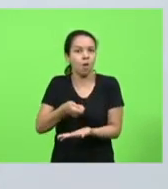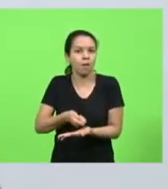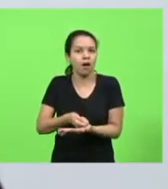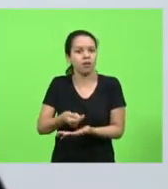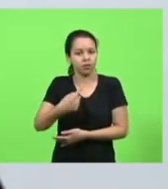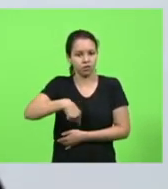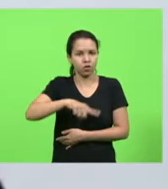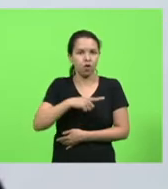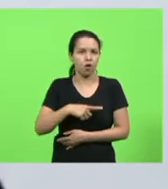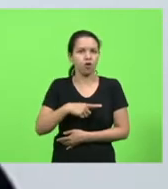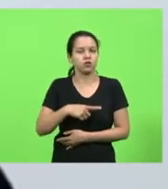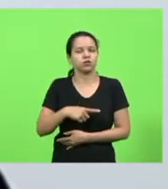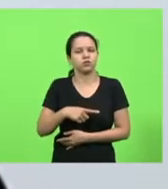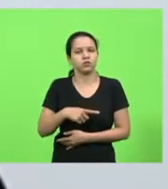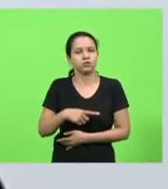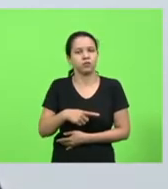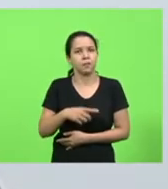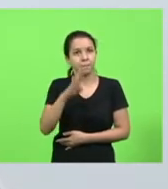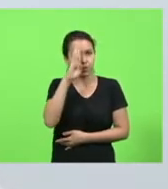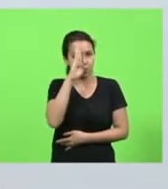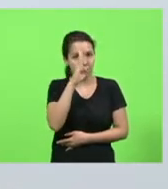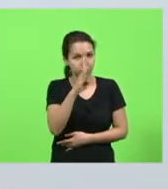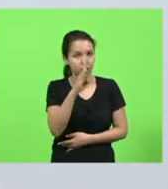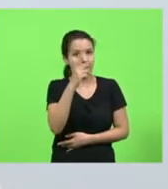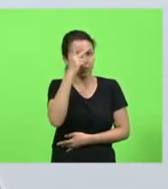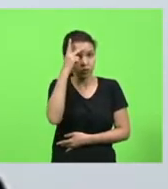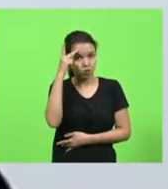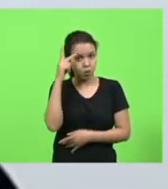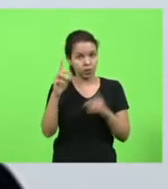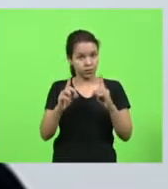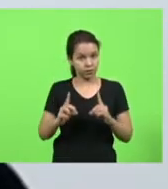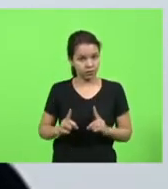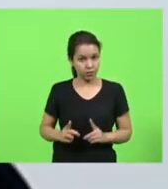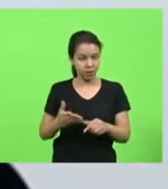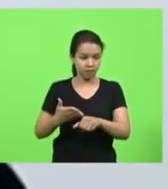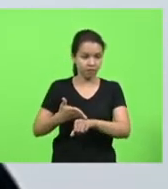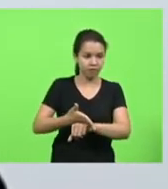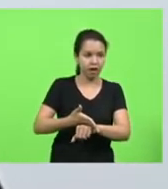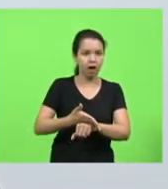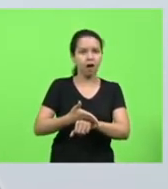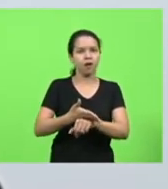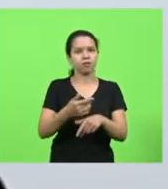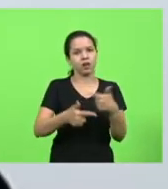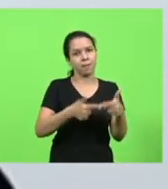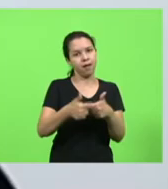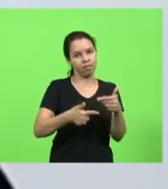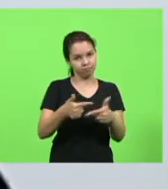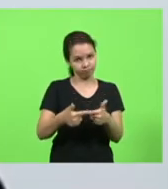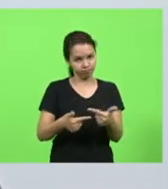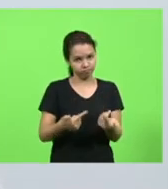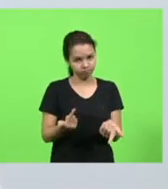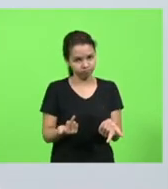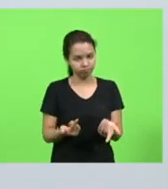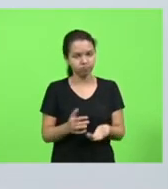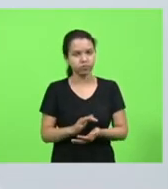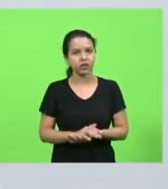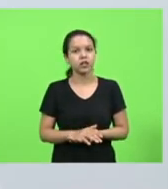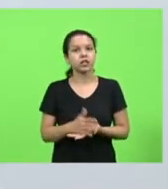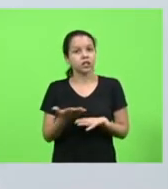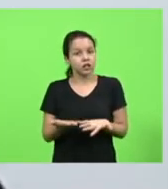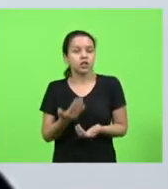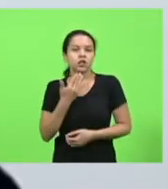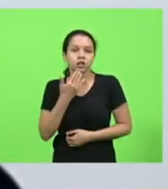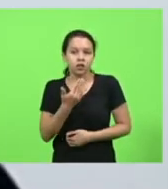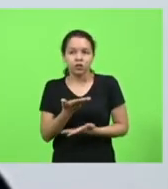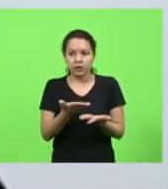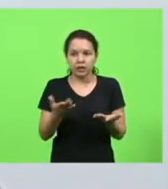dos outros, principalmente quando a pessoa com deficiência está no mercado de trabalho. Então eu gostaria de pedir muito, deputado, em nome dos